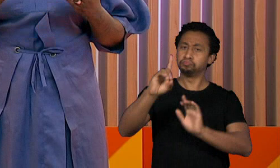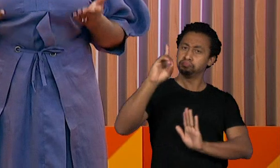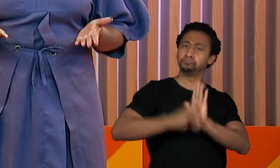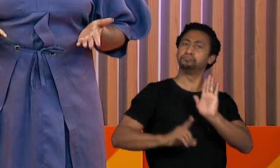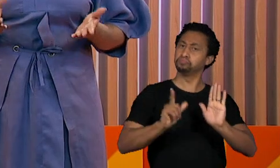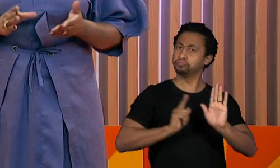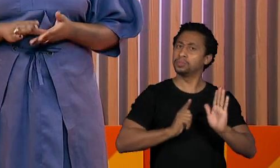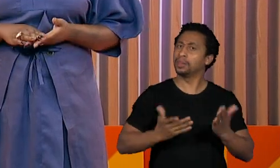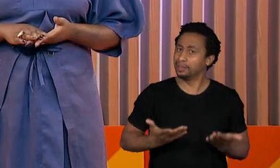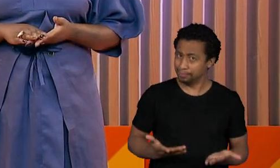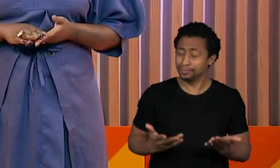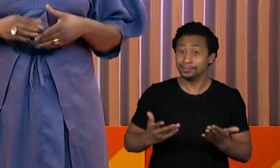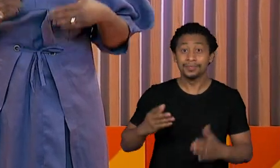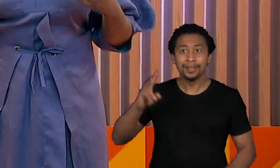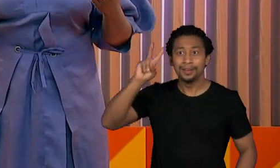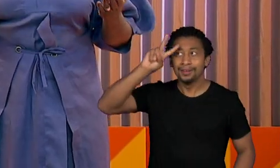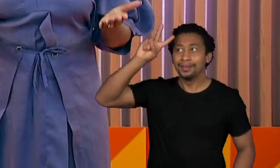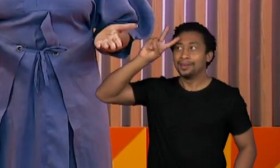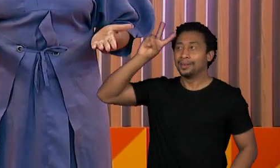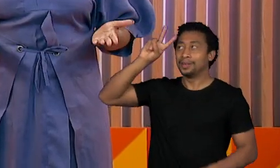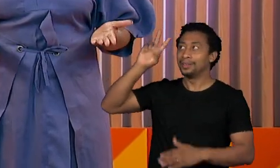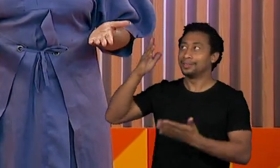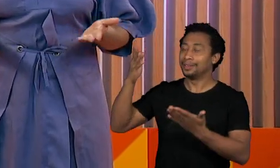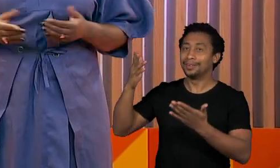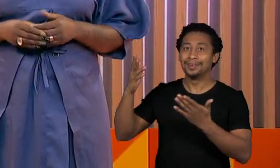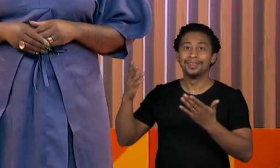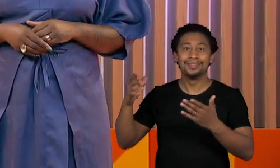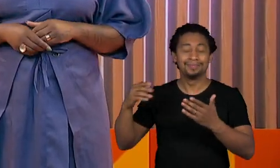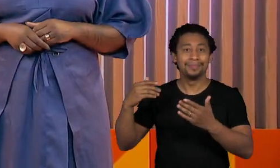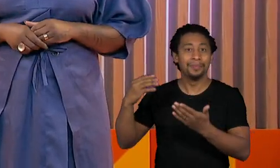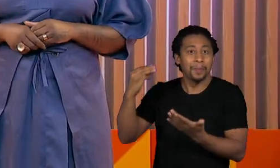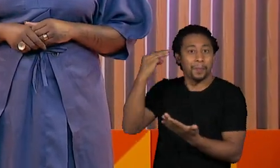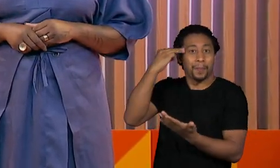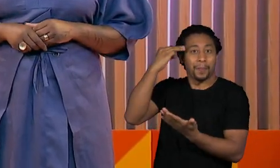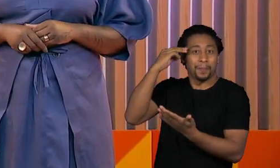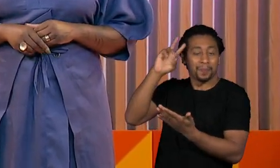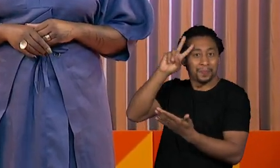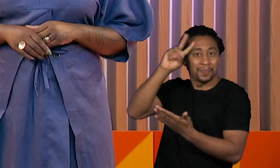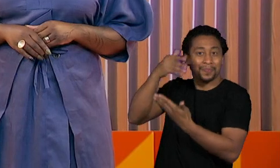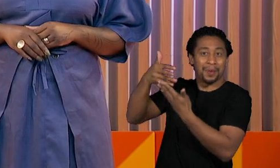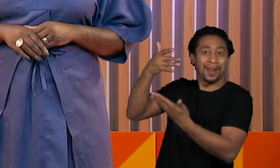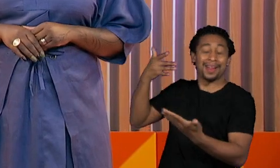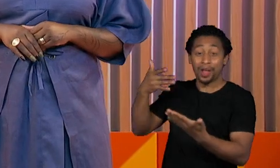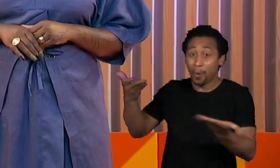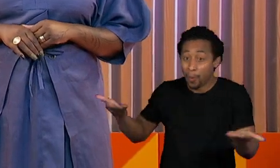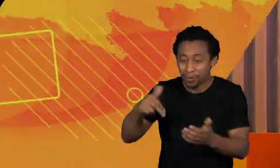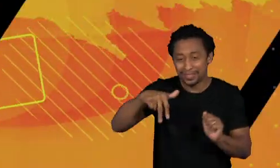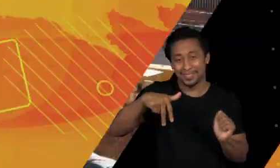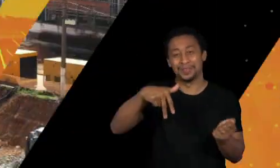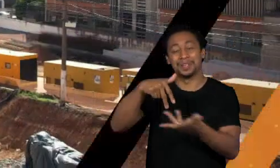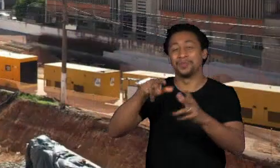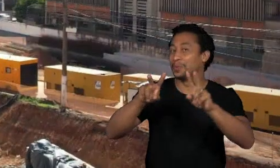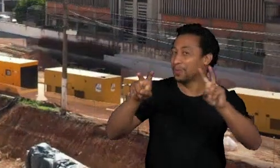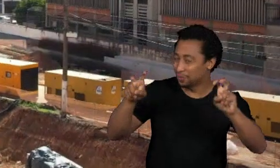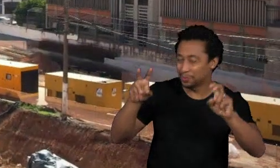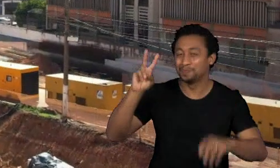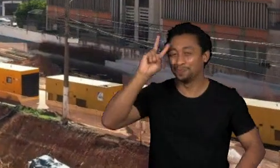É a nossa memória, nossa história. E o Estação Livre de hoje é sobre isso.